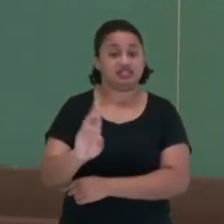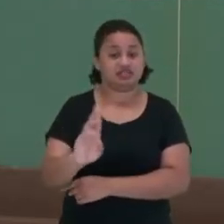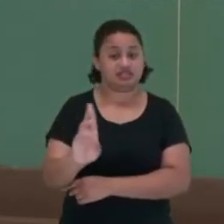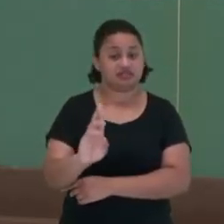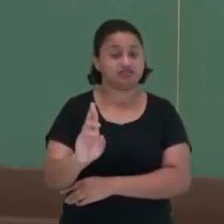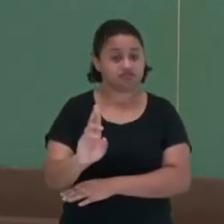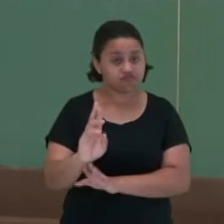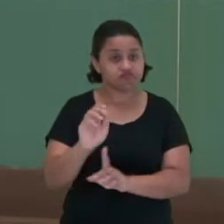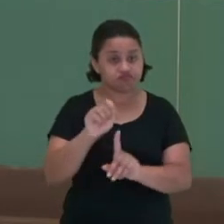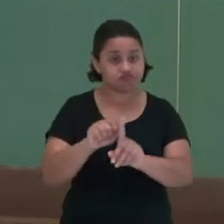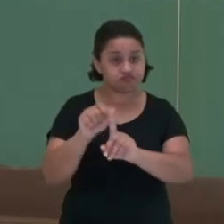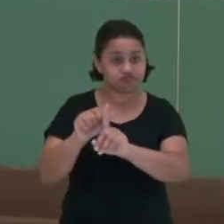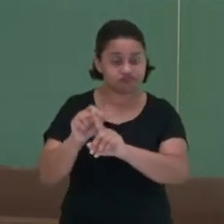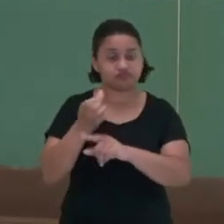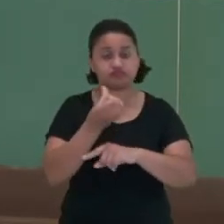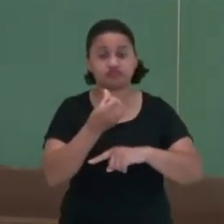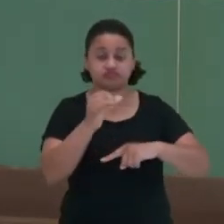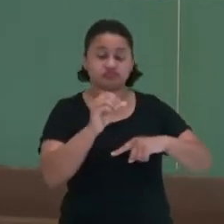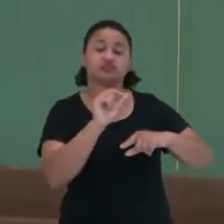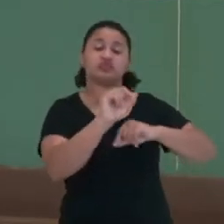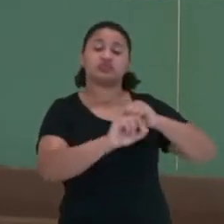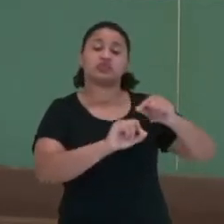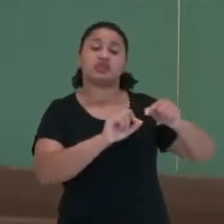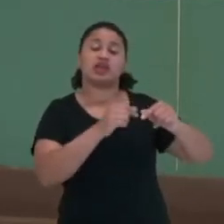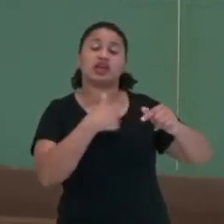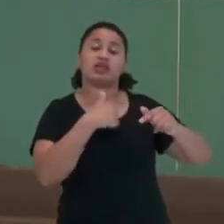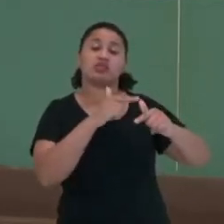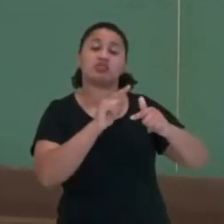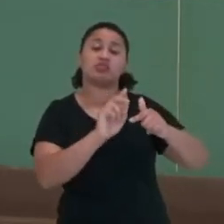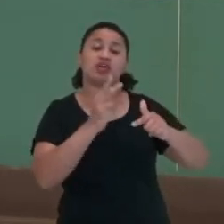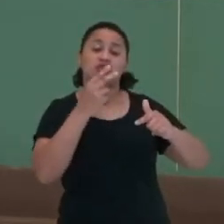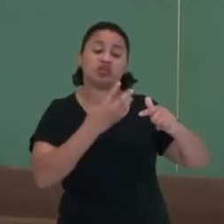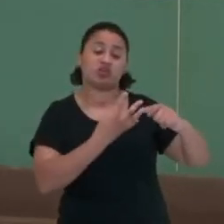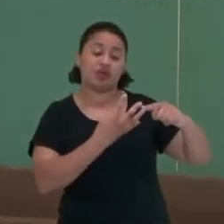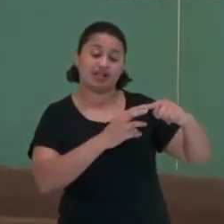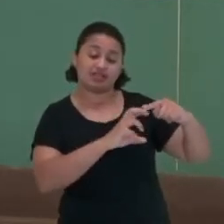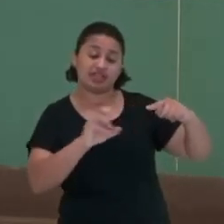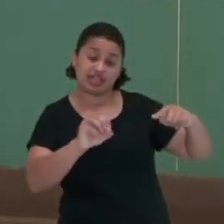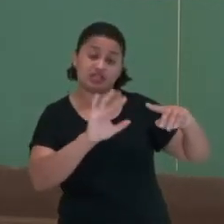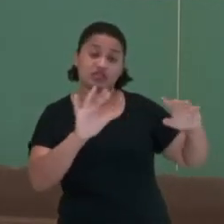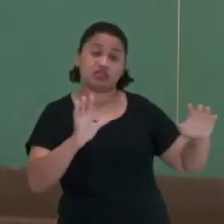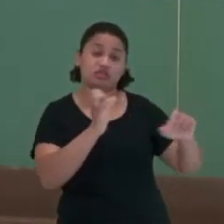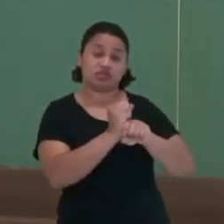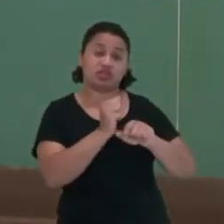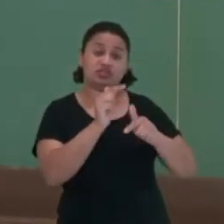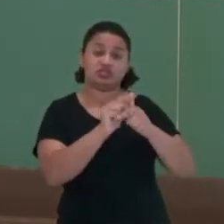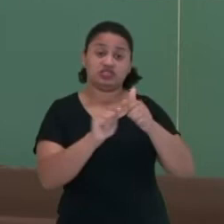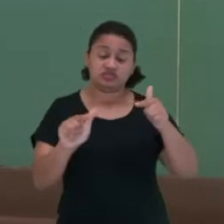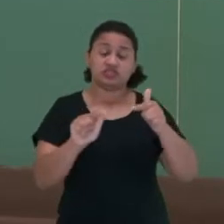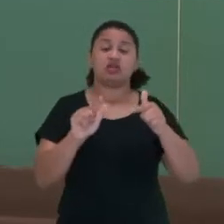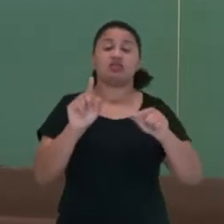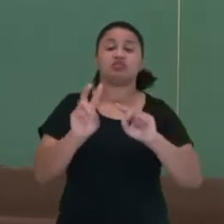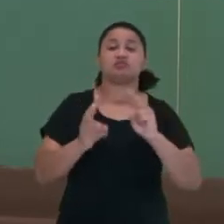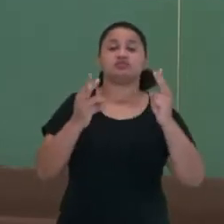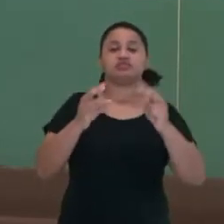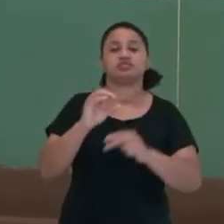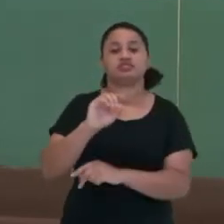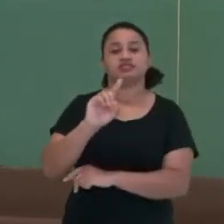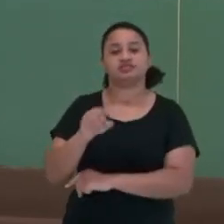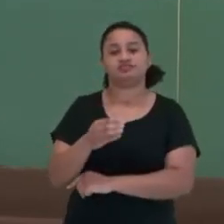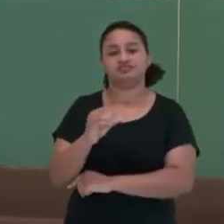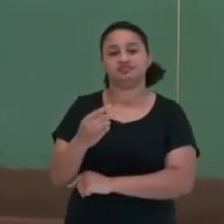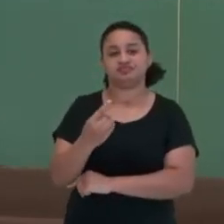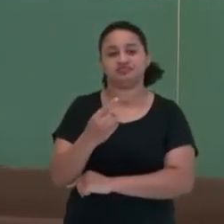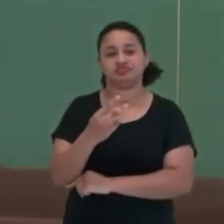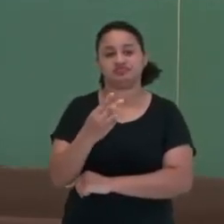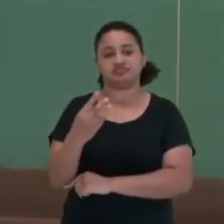R$60. R$60 em 4.500, que seria o total. Fazendo essa divisão, deu esse número decimal. Mas nós queremos